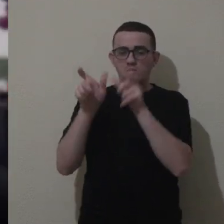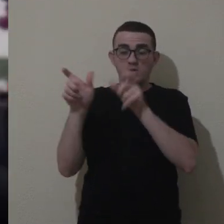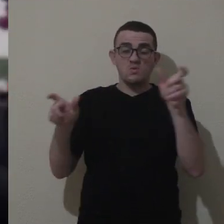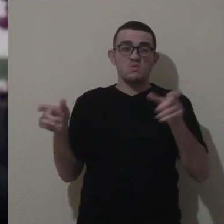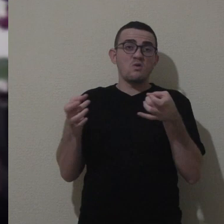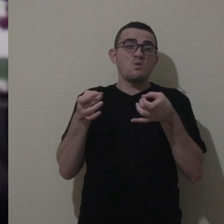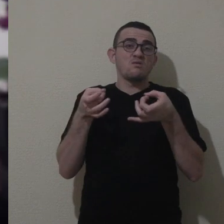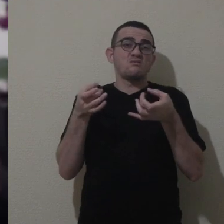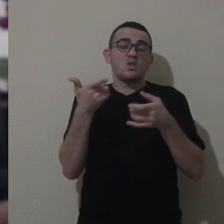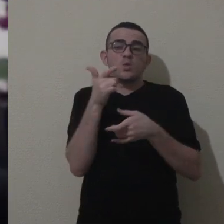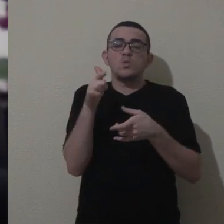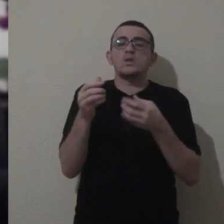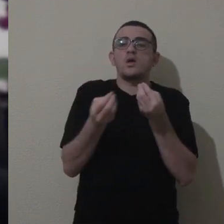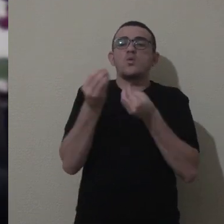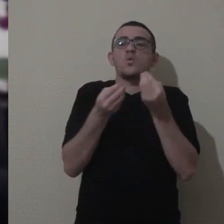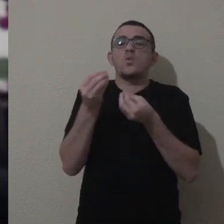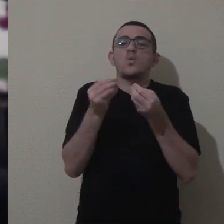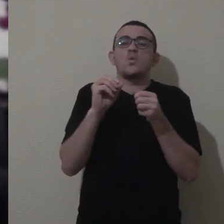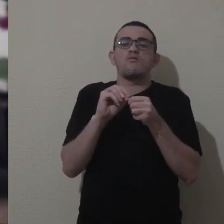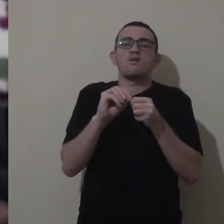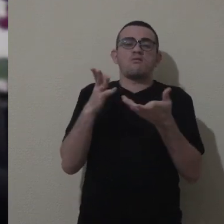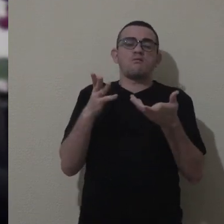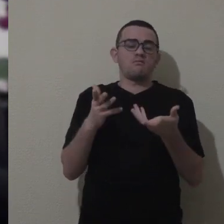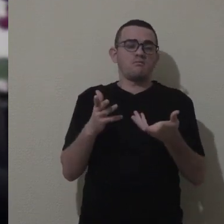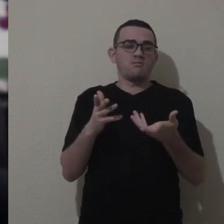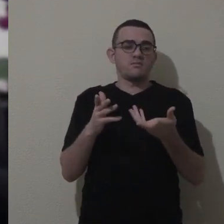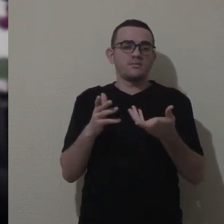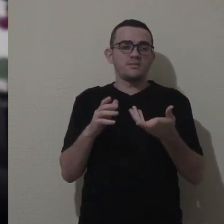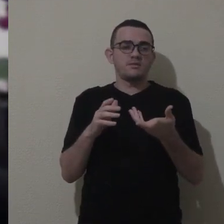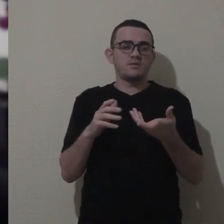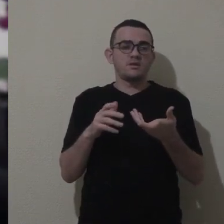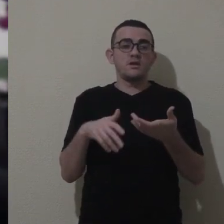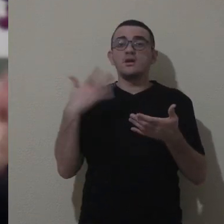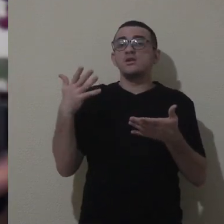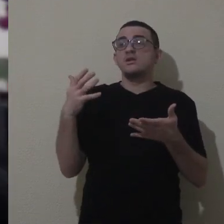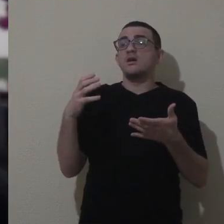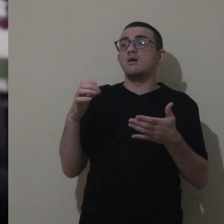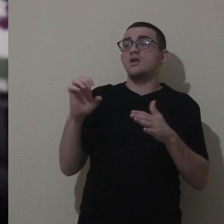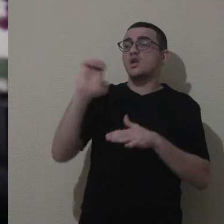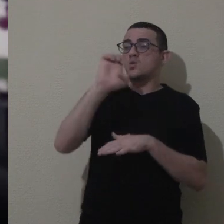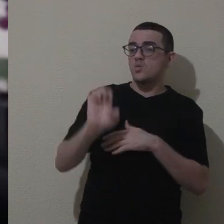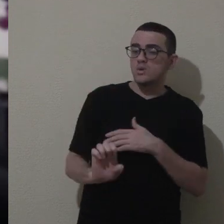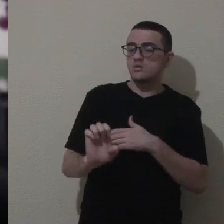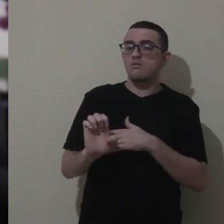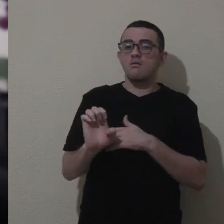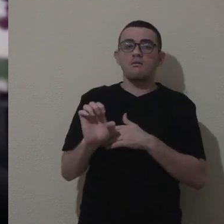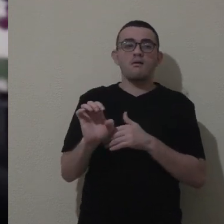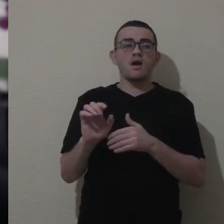né, sem função, né? Sem função nenhuma. Né? E o Estado vai ter